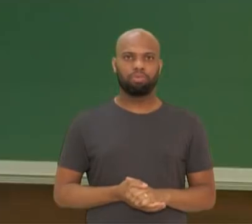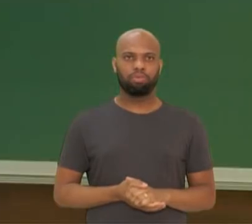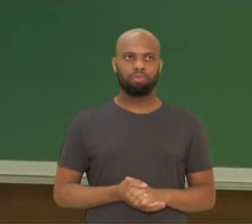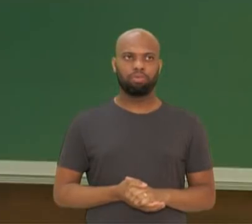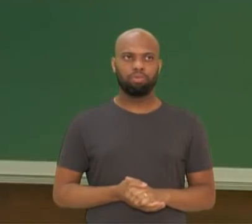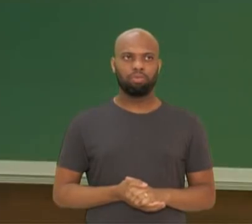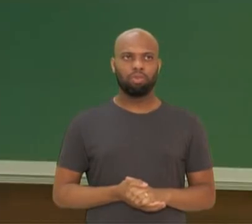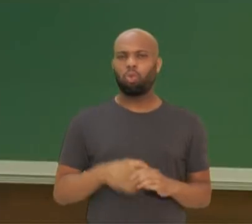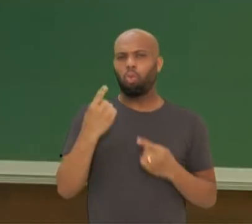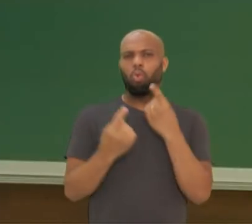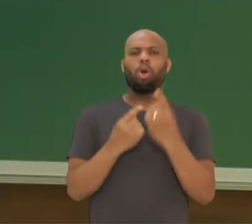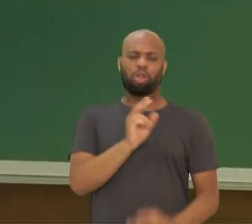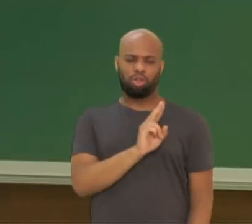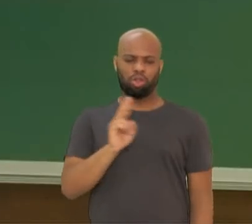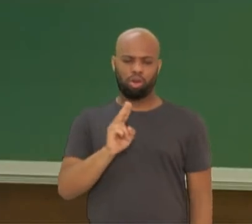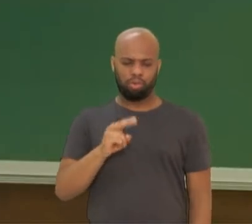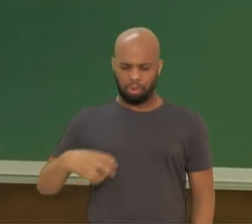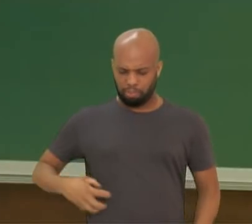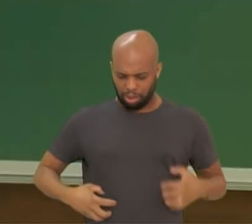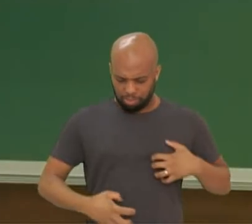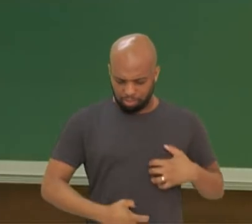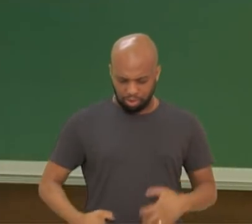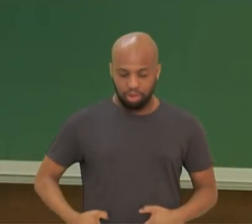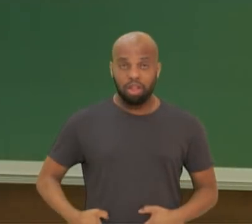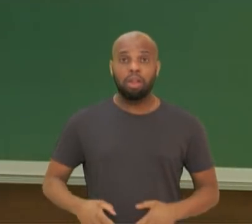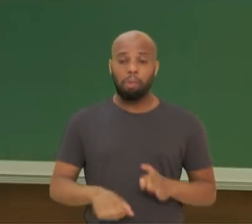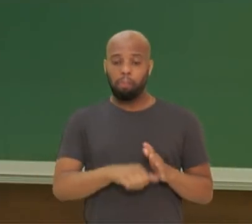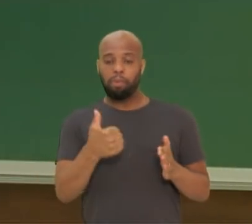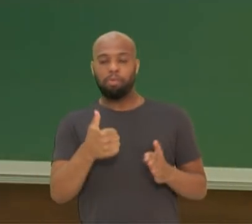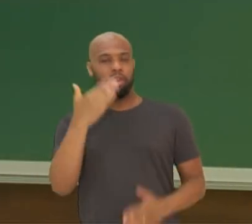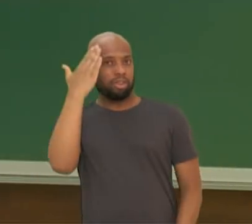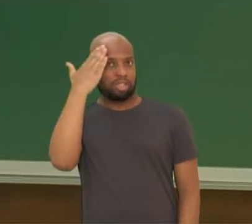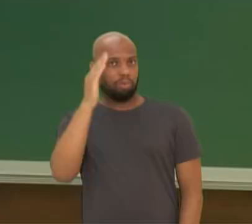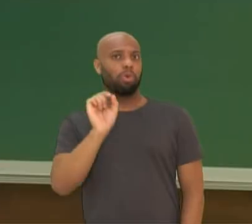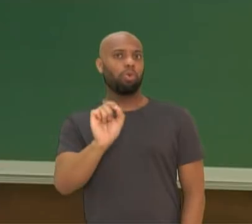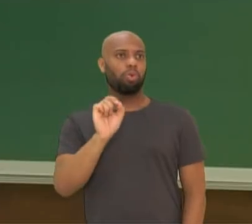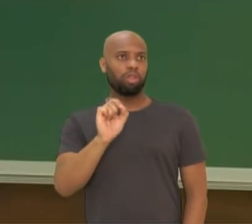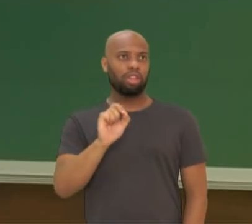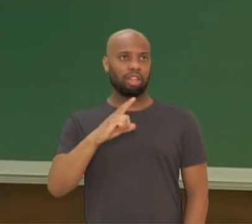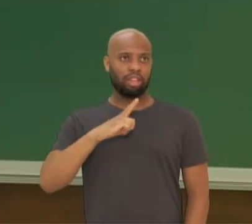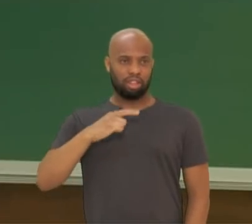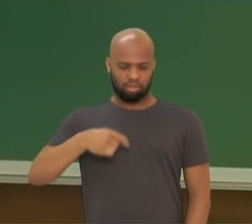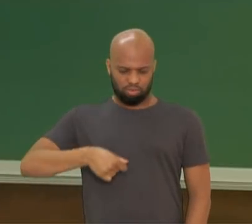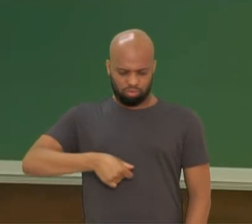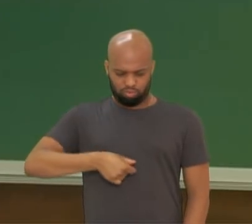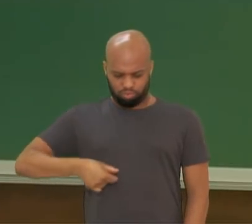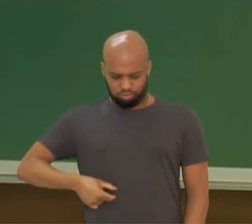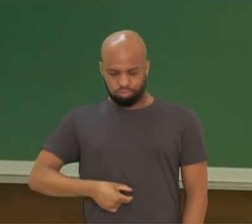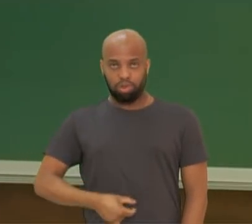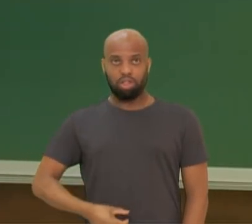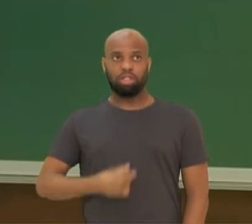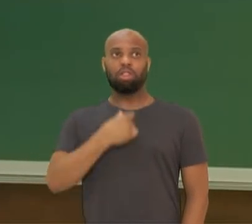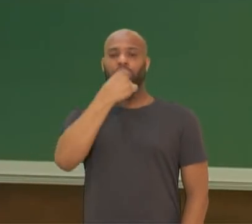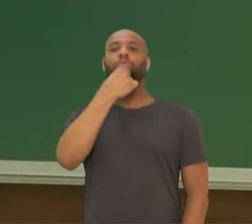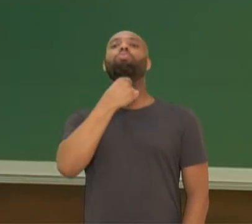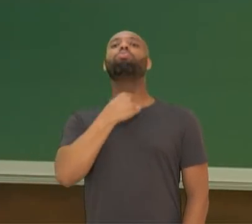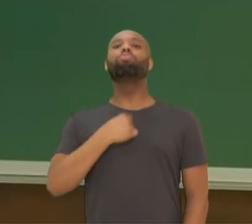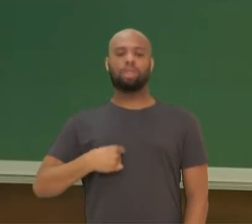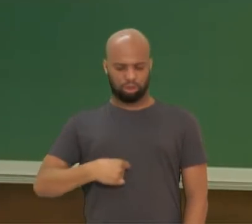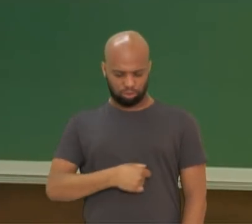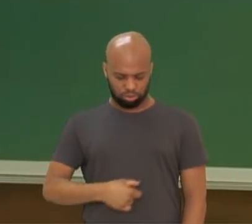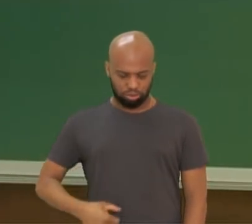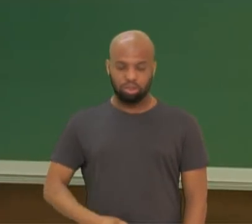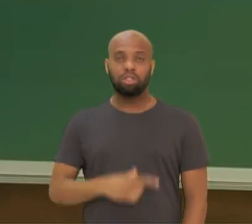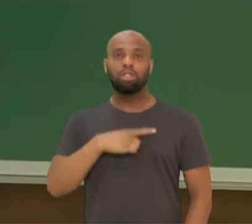Quais são esses órgãos? Então, primeira coisa que a gente precisa saber, o tubo digestório, aliás, o sistema